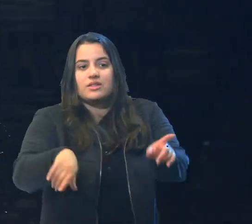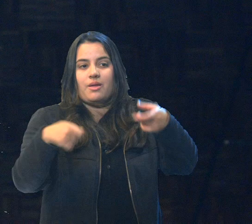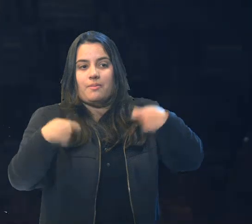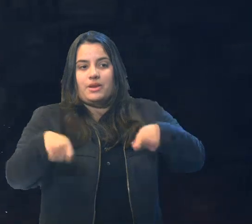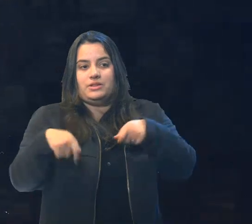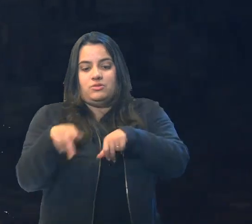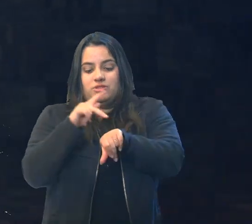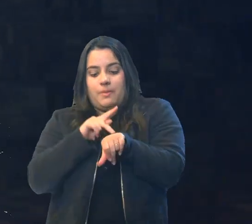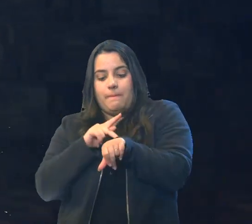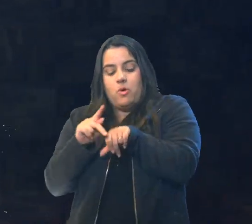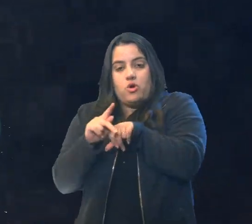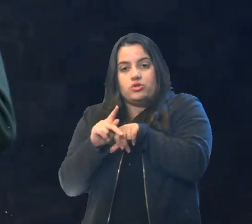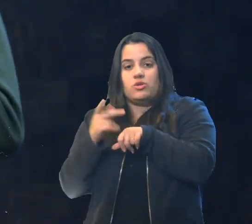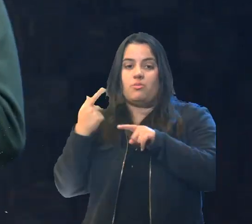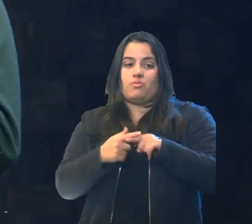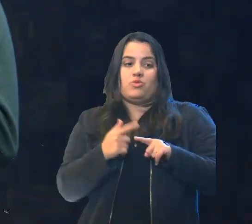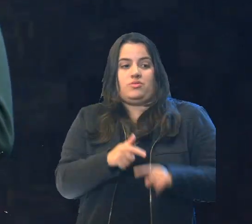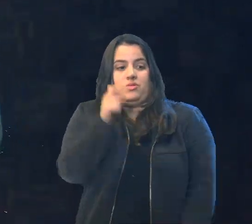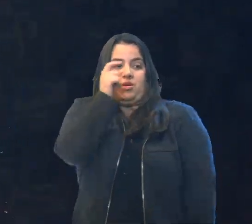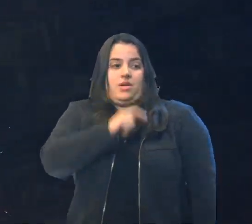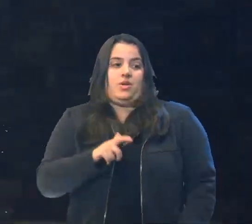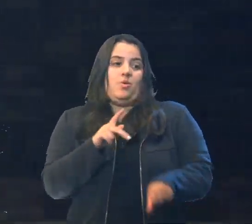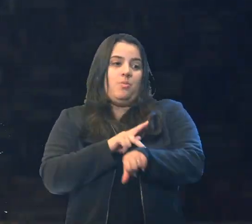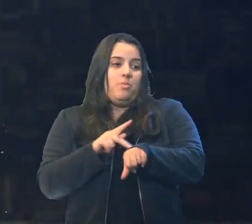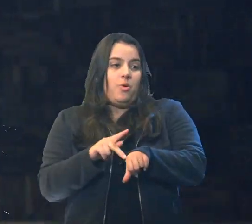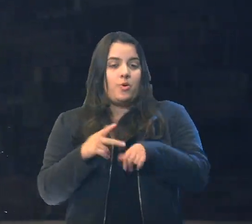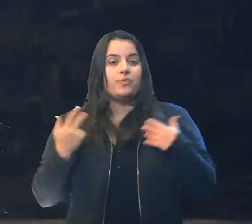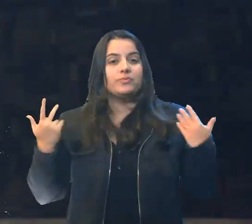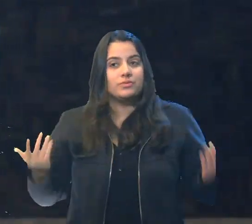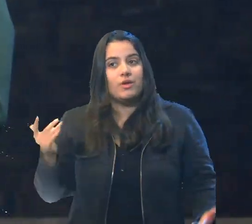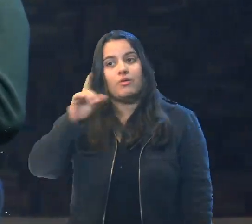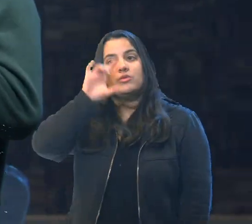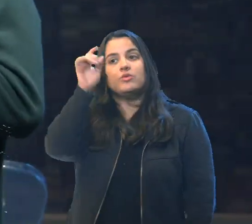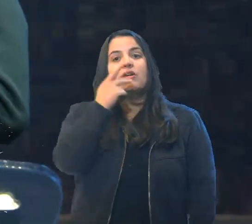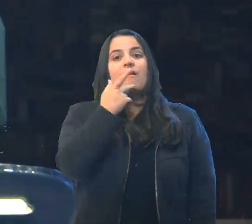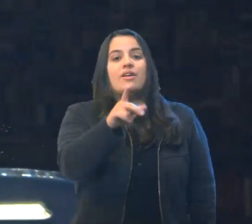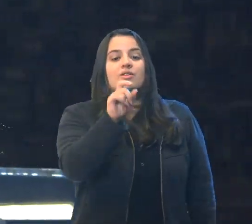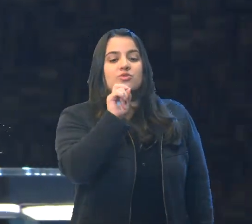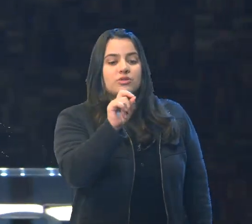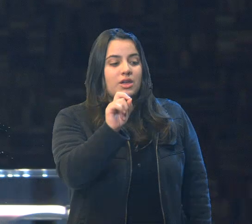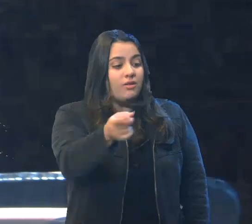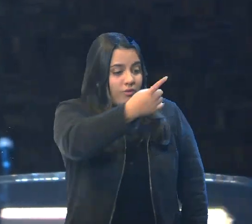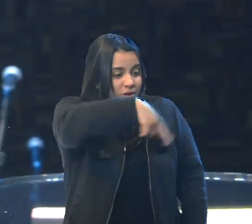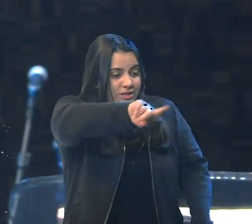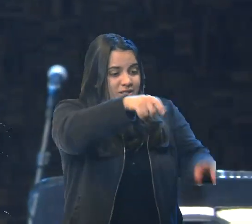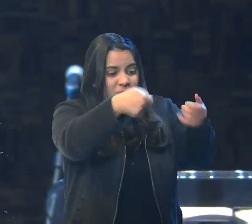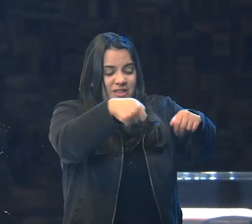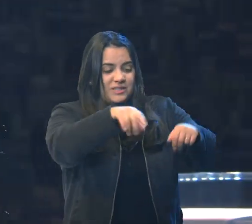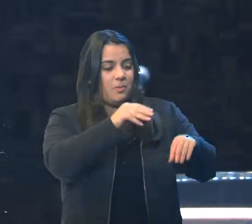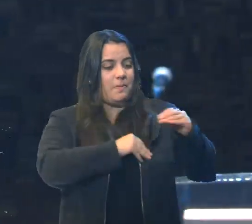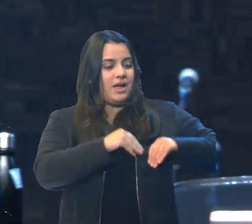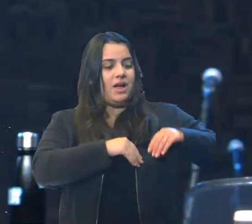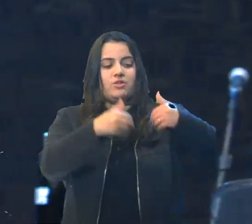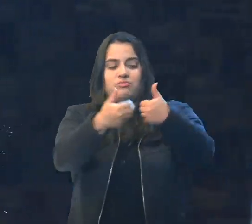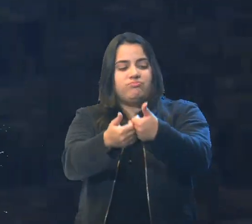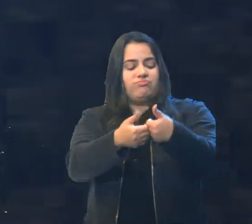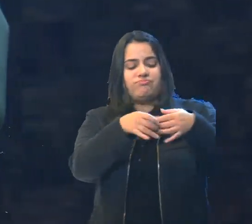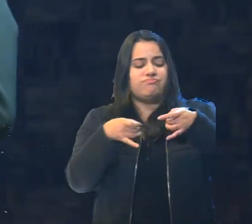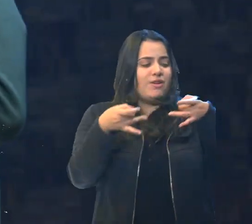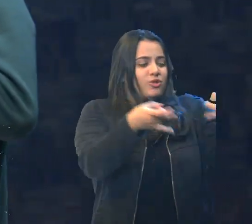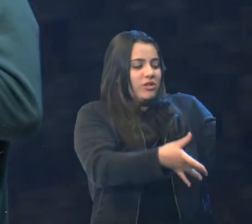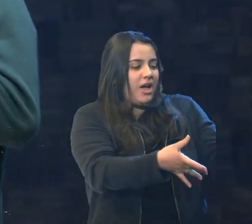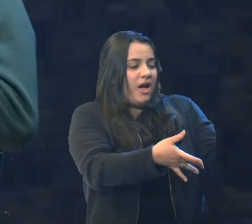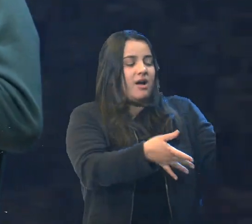vocês também precisam se separar da bagunça, do pecado, para ter contato comigo. E o contato com Deus é a melhor coisa que a gente